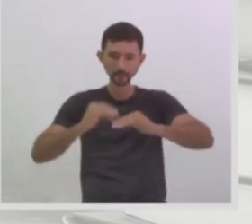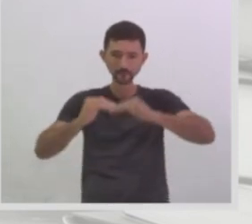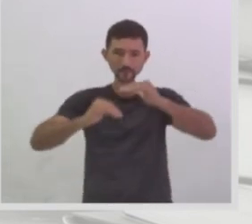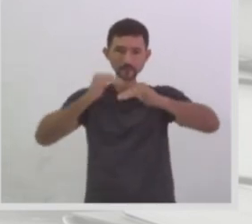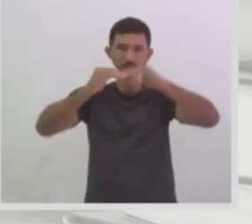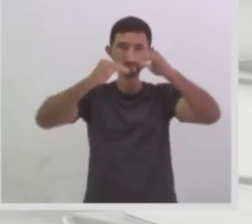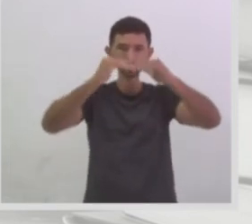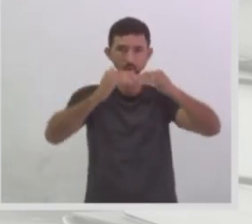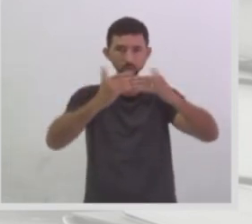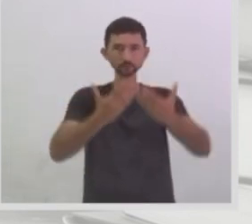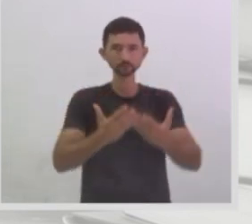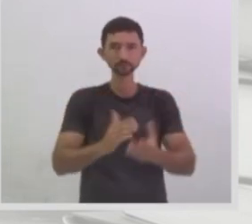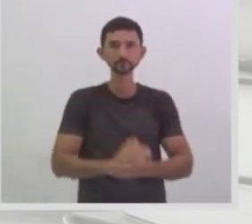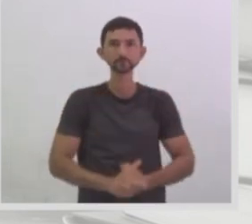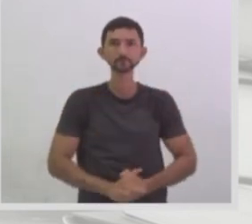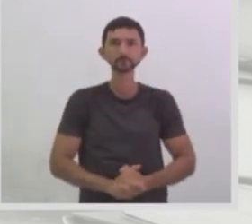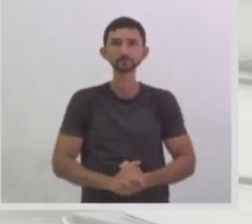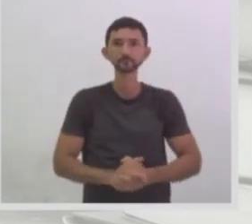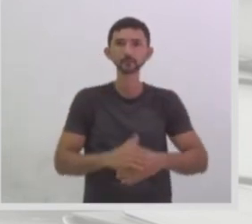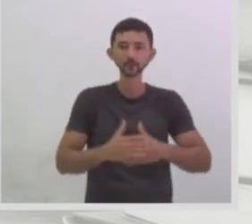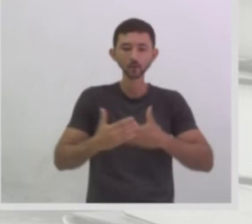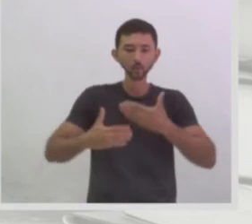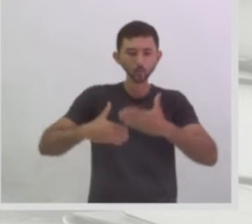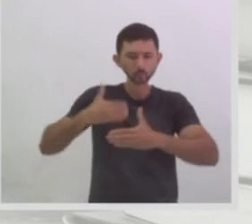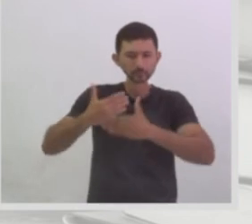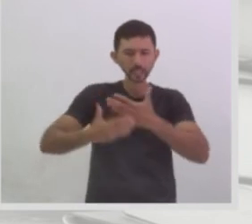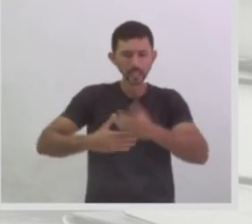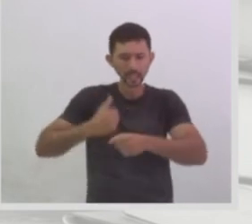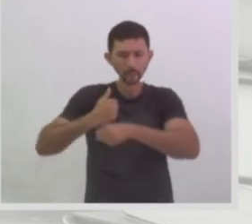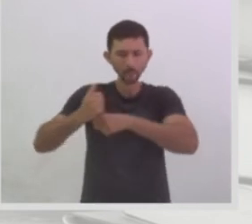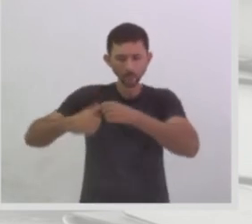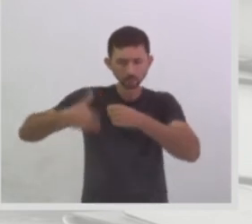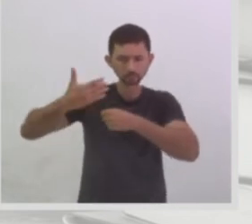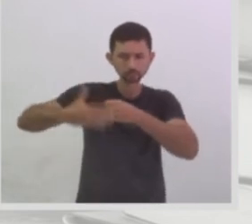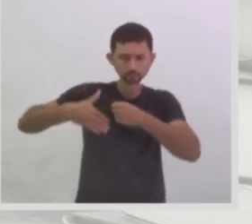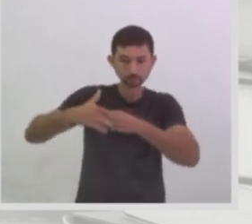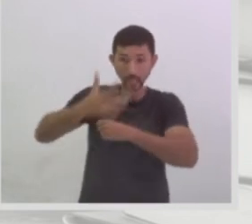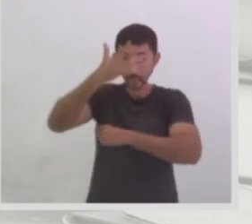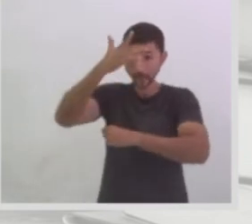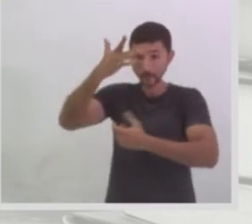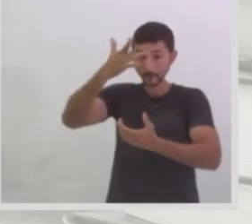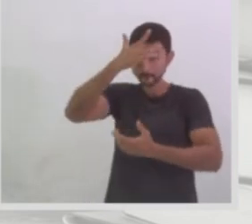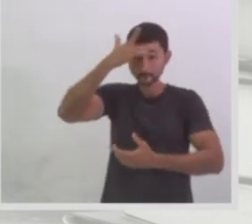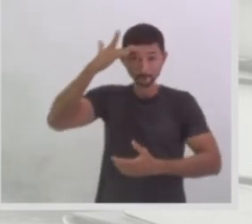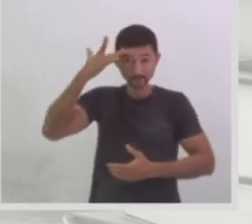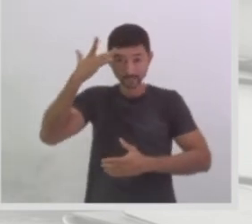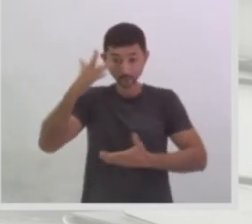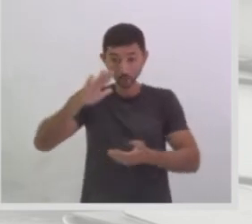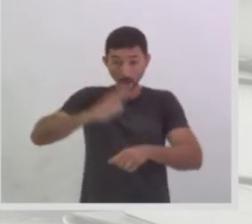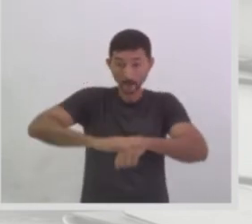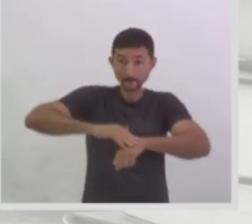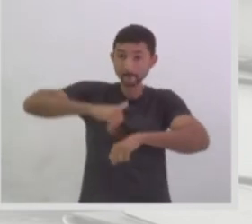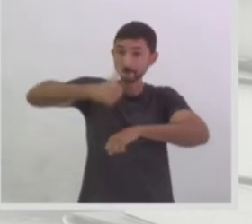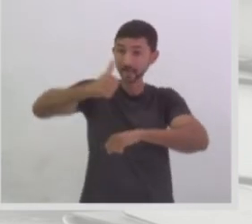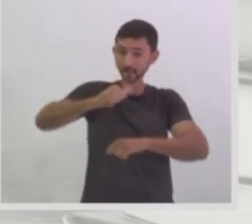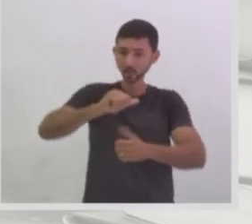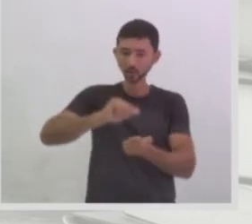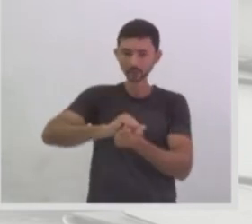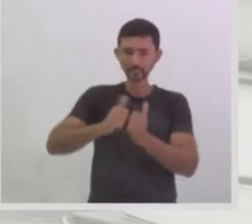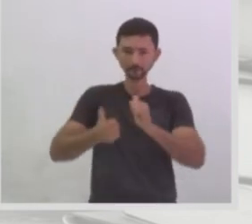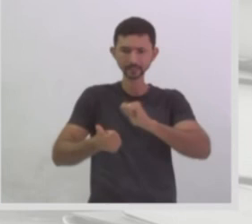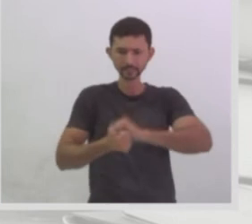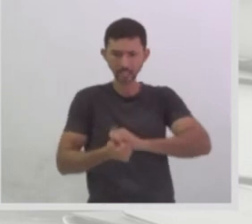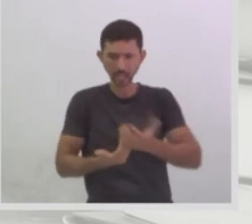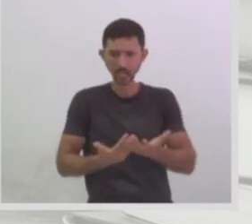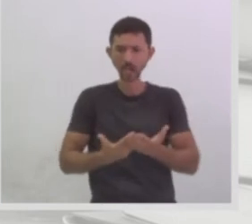vantagem. Com o tempo, esses indivíduos mais bem adaptados se tornavam mais numerosos